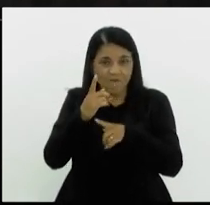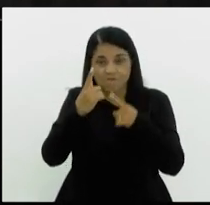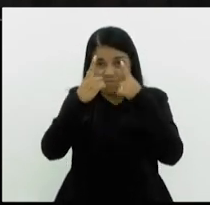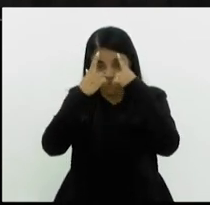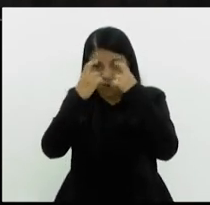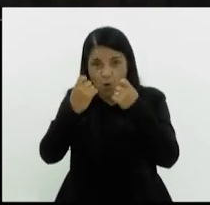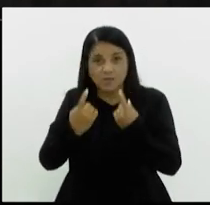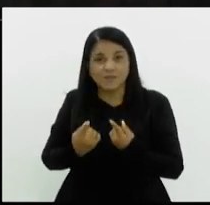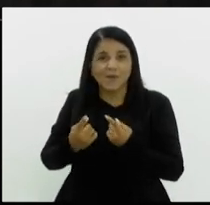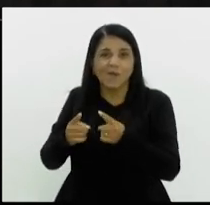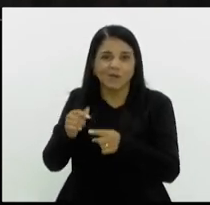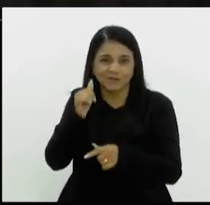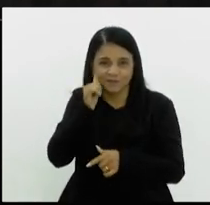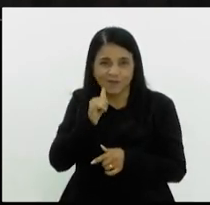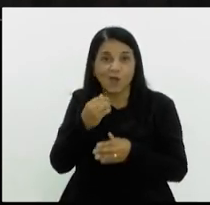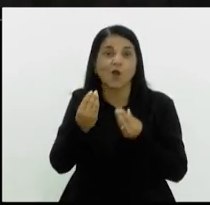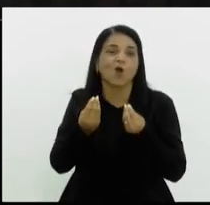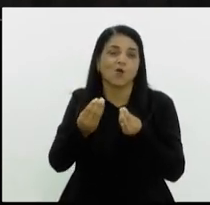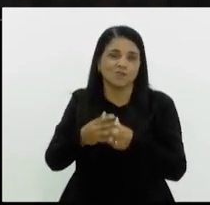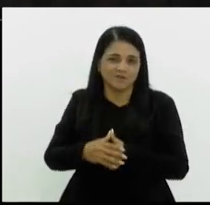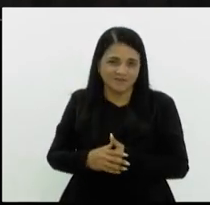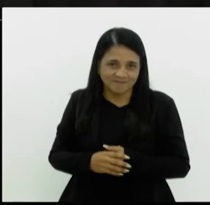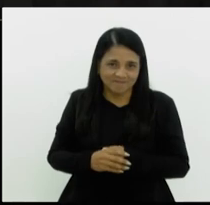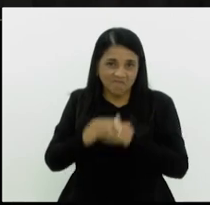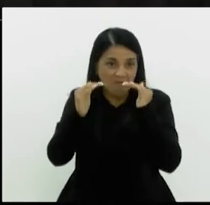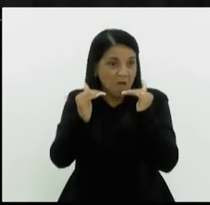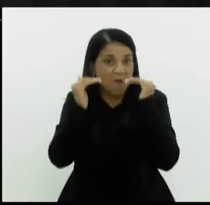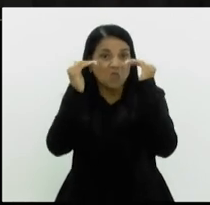contra a mulher? Cadê a autoridade?